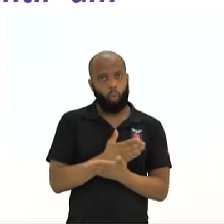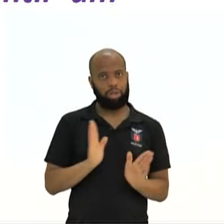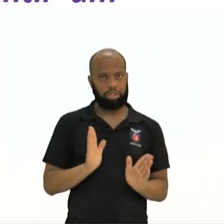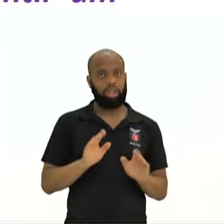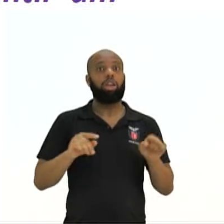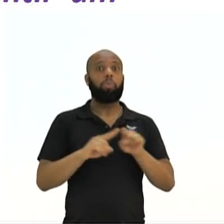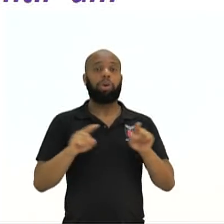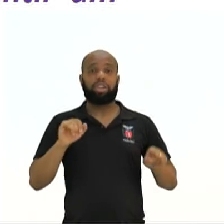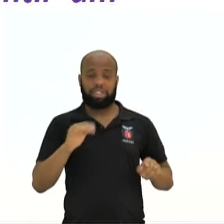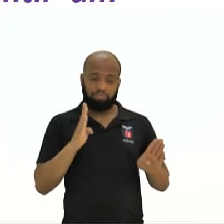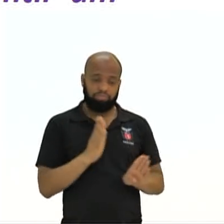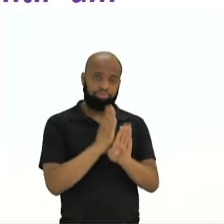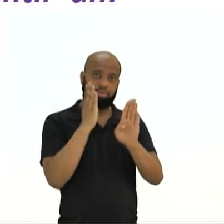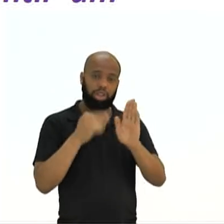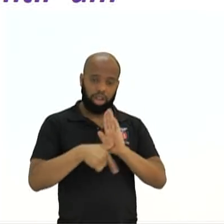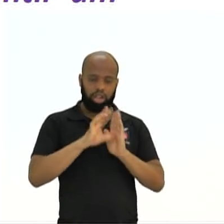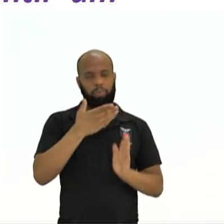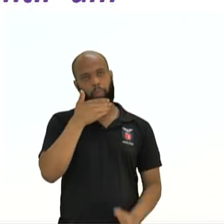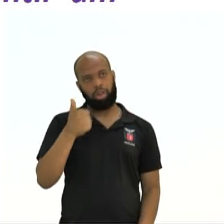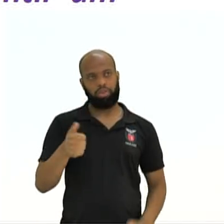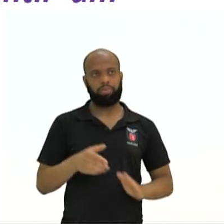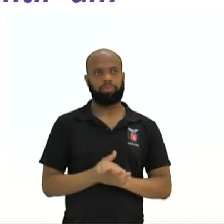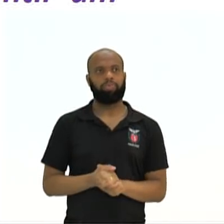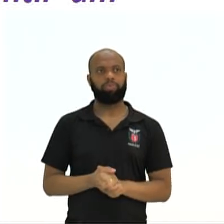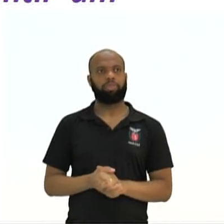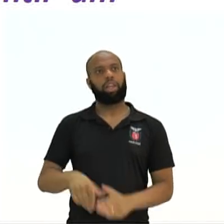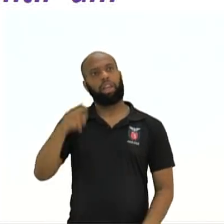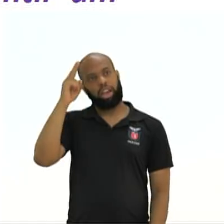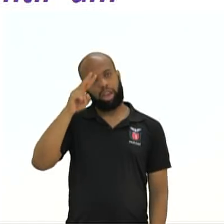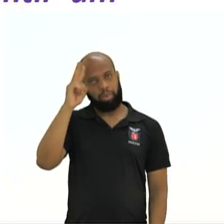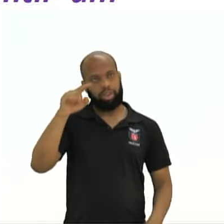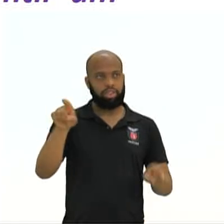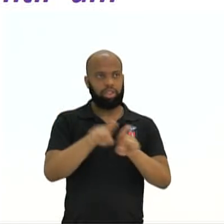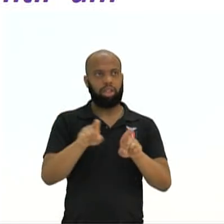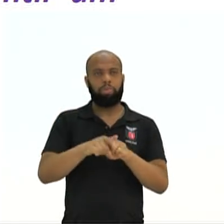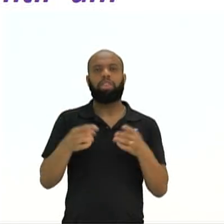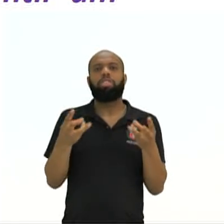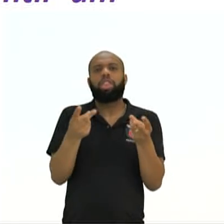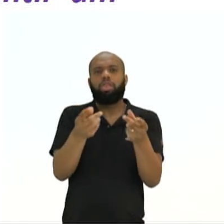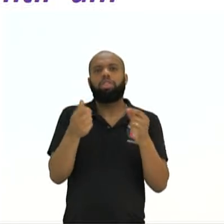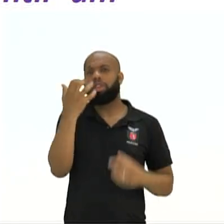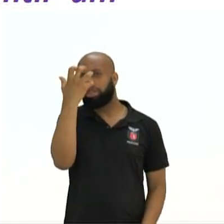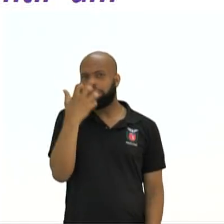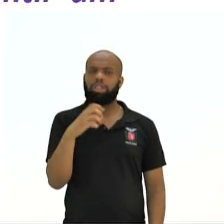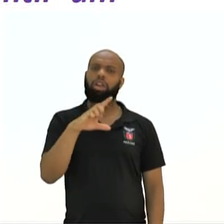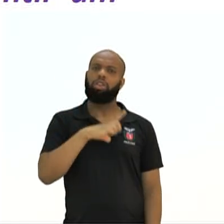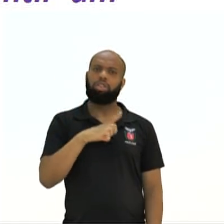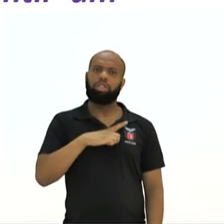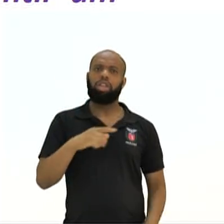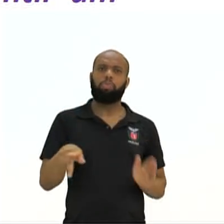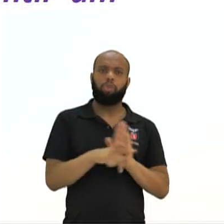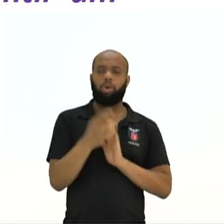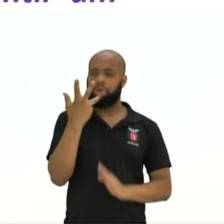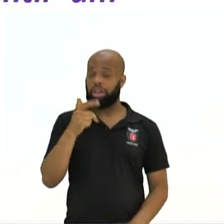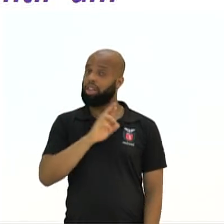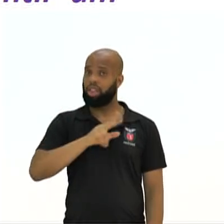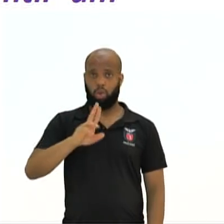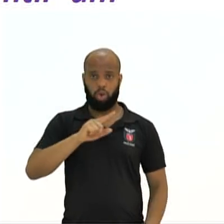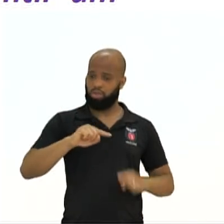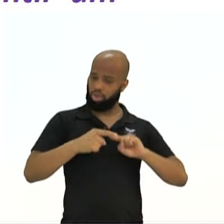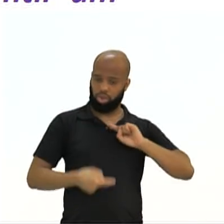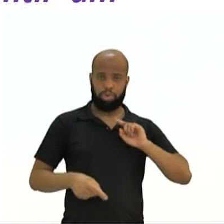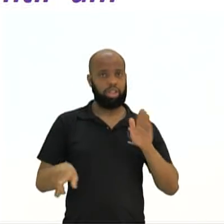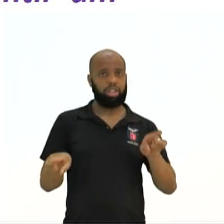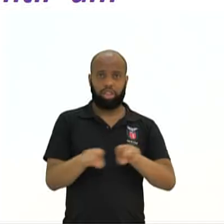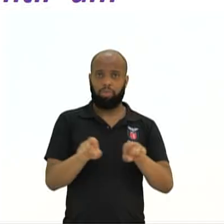feito esse diagnóstico, melhor, tá? E lembrar também que sexualidade é algo muito sério, não é algo para crianças e